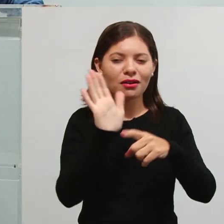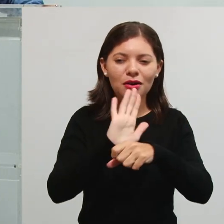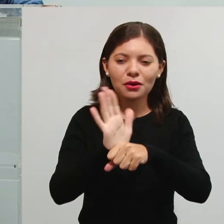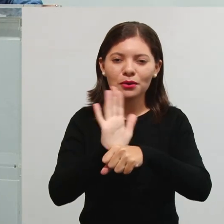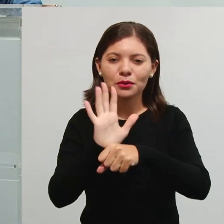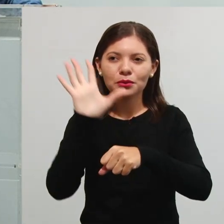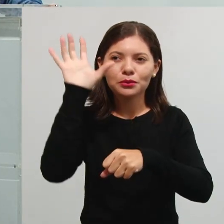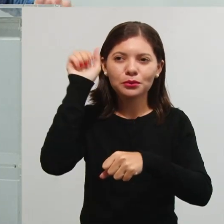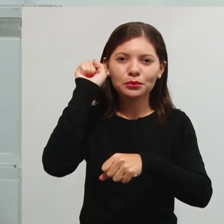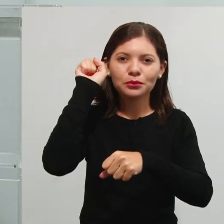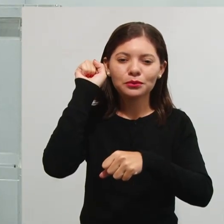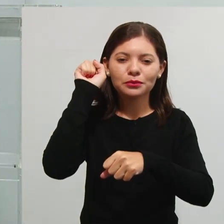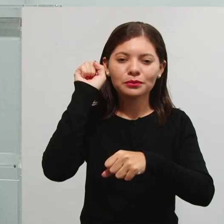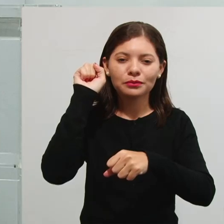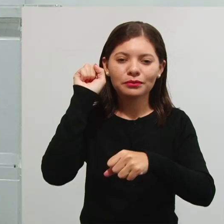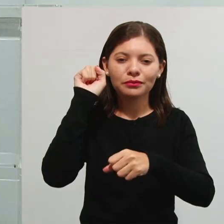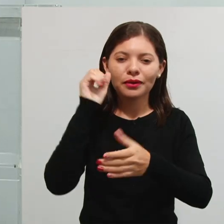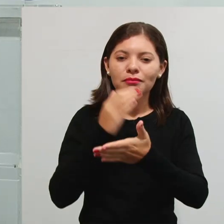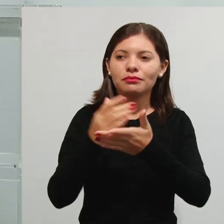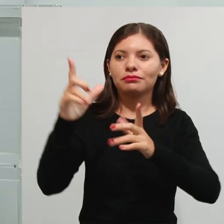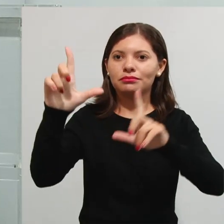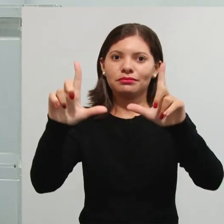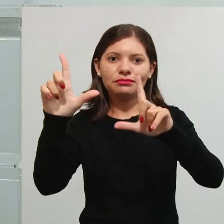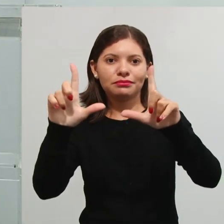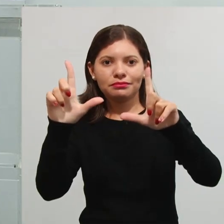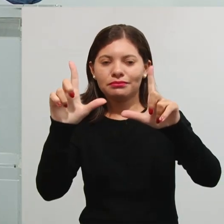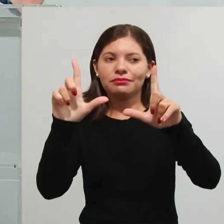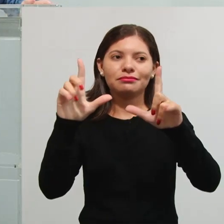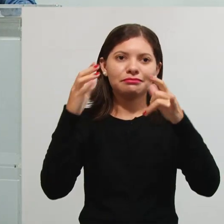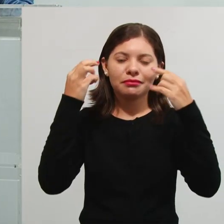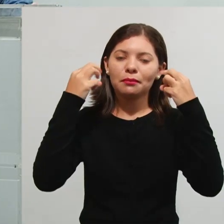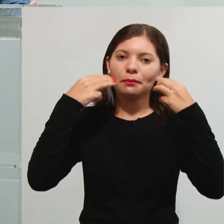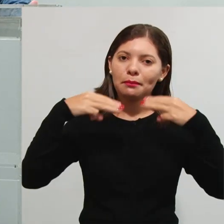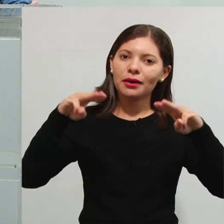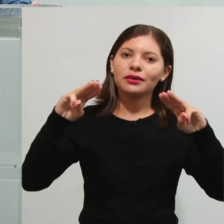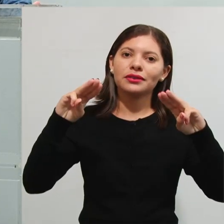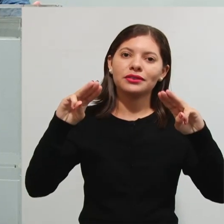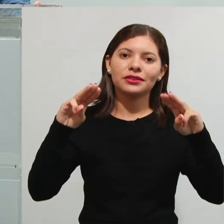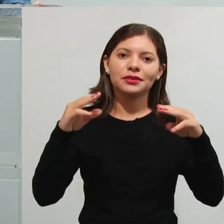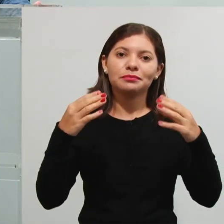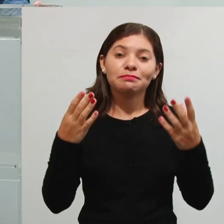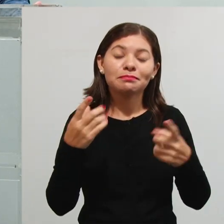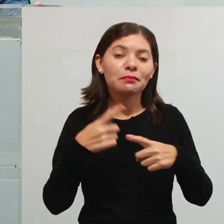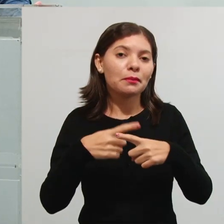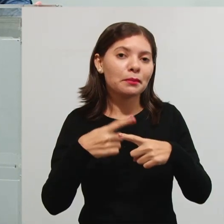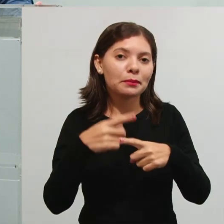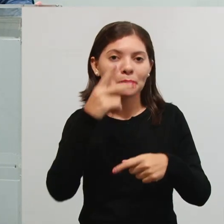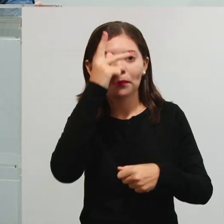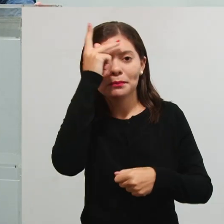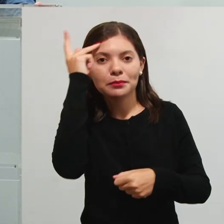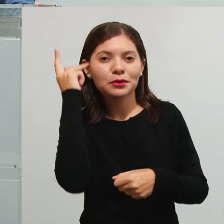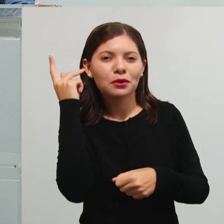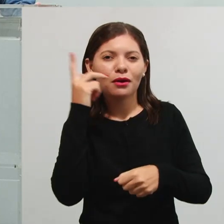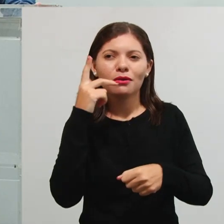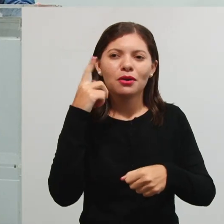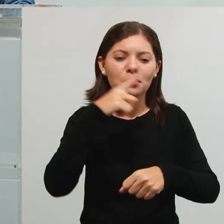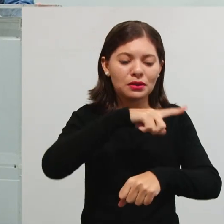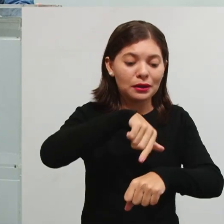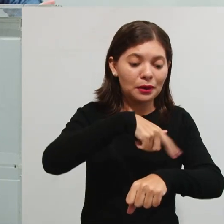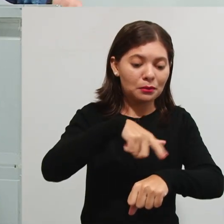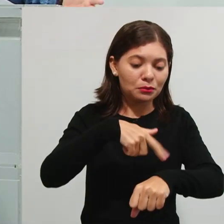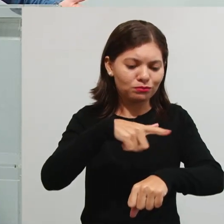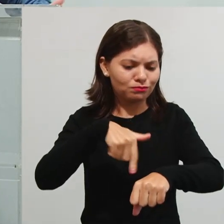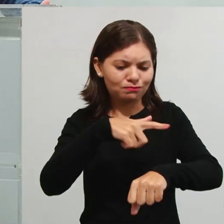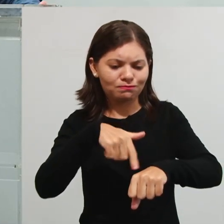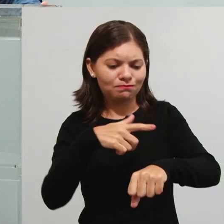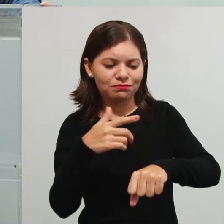ouvir uma música lá e mal começa, já vem anúncio, já vem propaganda. Por quê? Porque hoje as pessoas passam maior tempo no celular